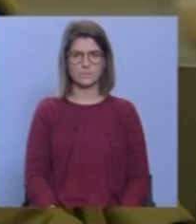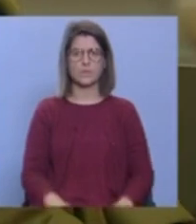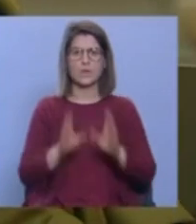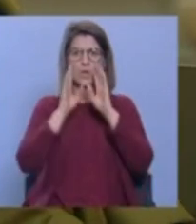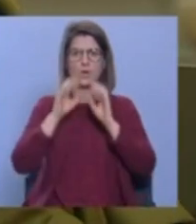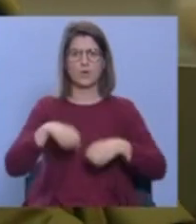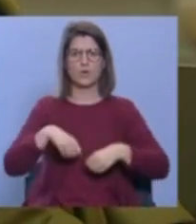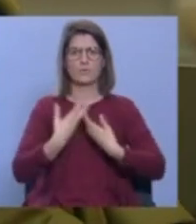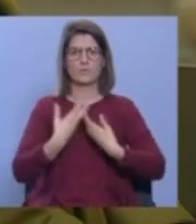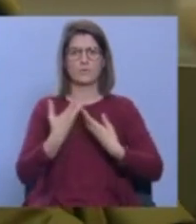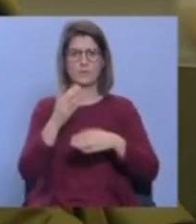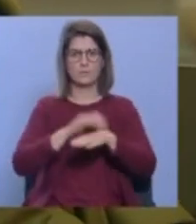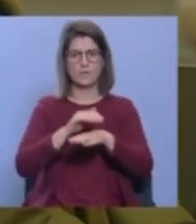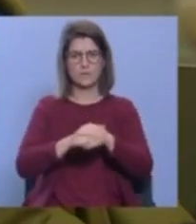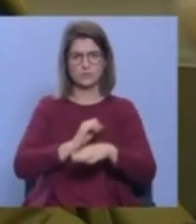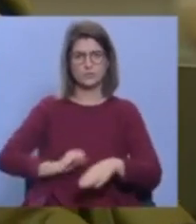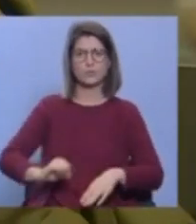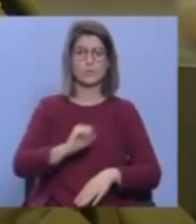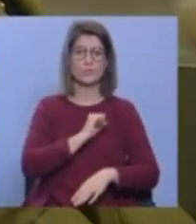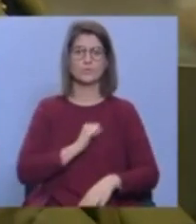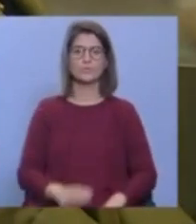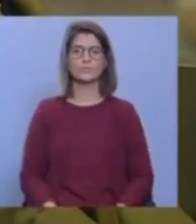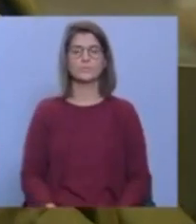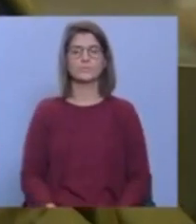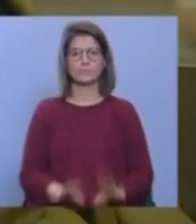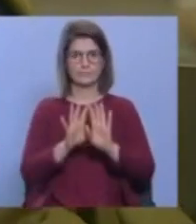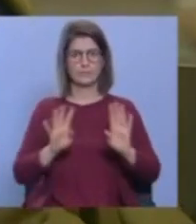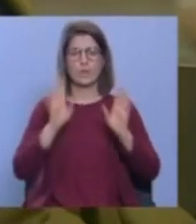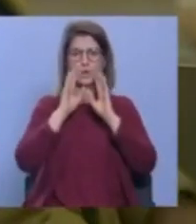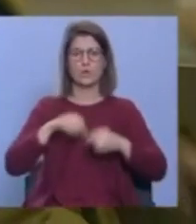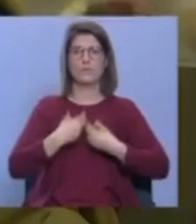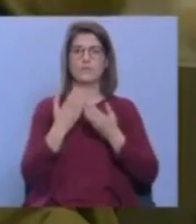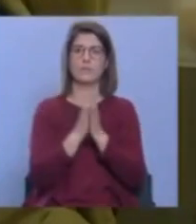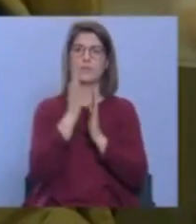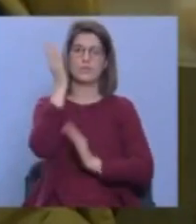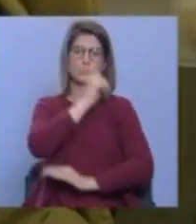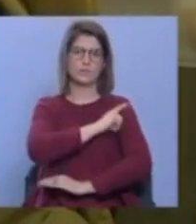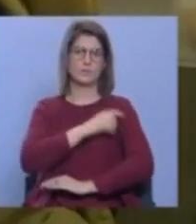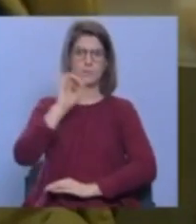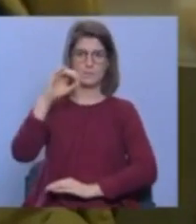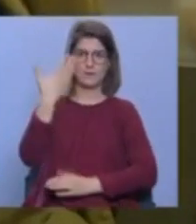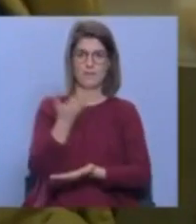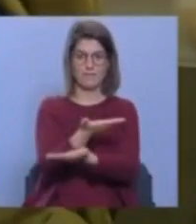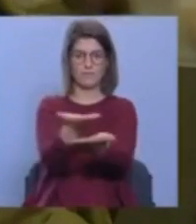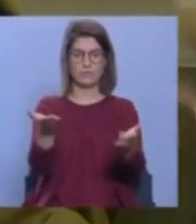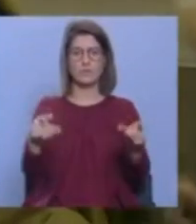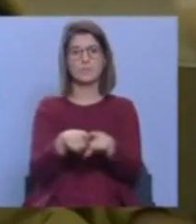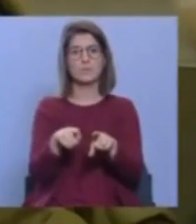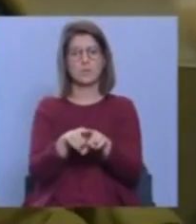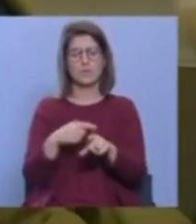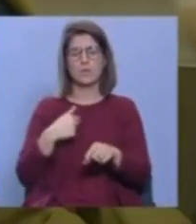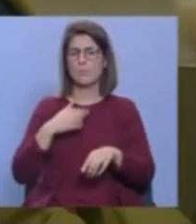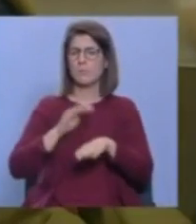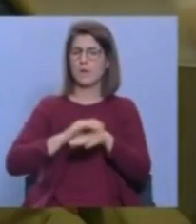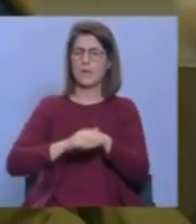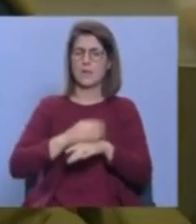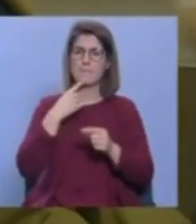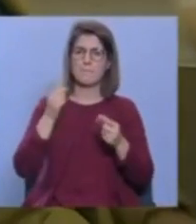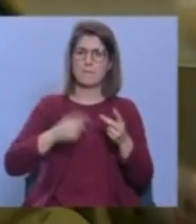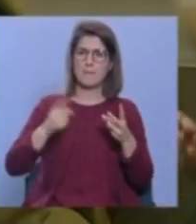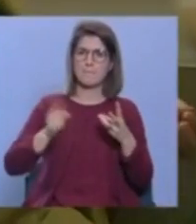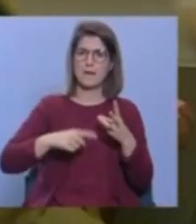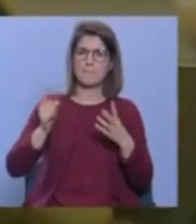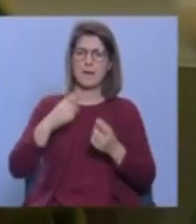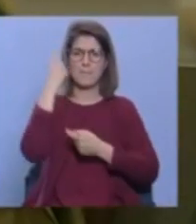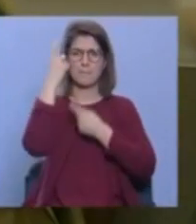Confessemos nossos pecados. Confesso a Deus Todo-Poderoso e a vós, irmãos, que eu pequei muitas vezes